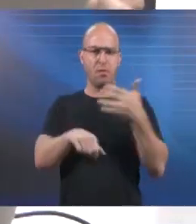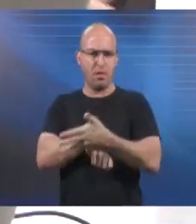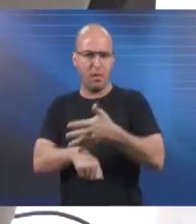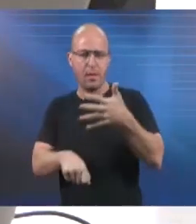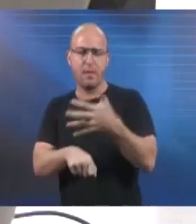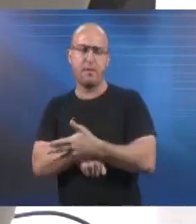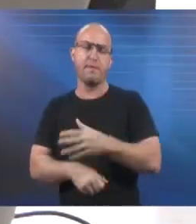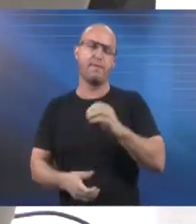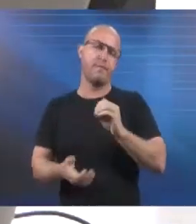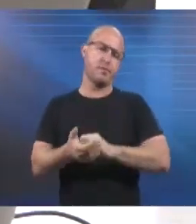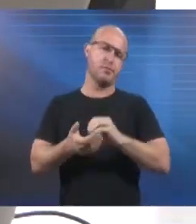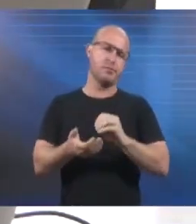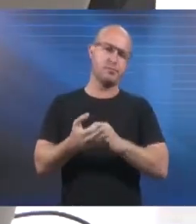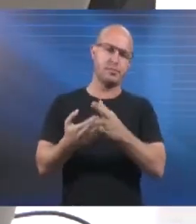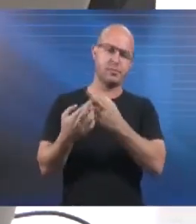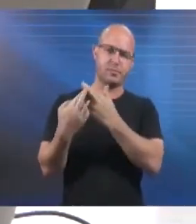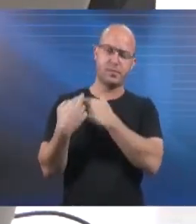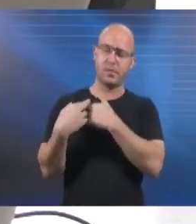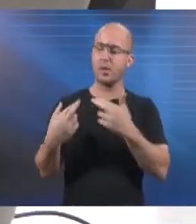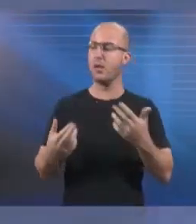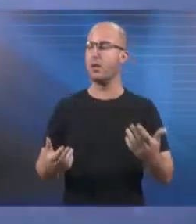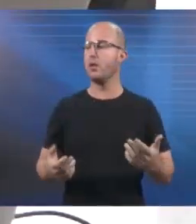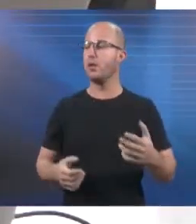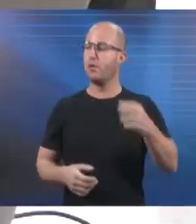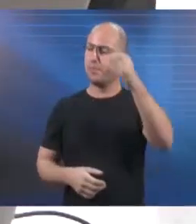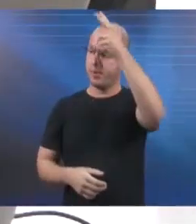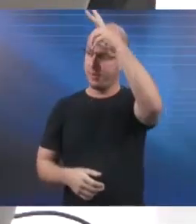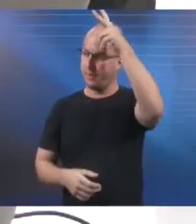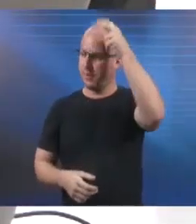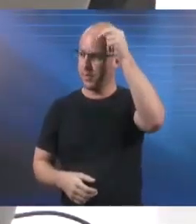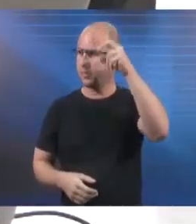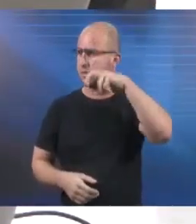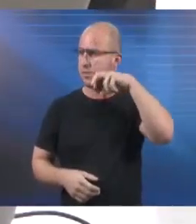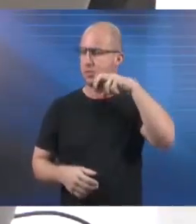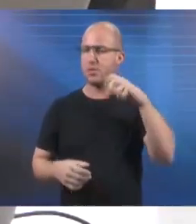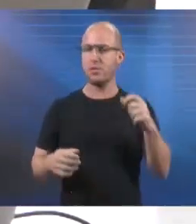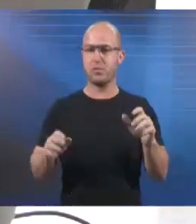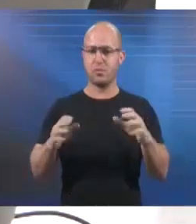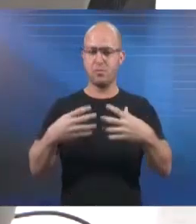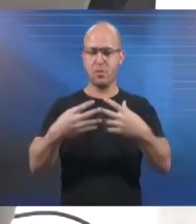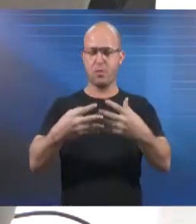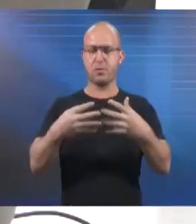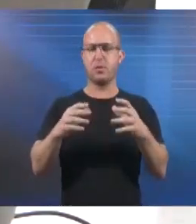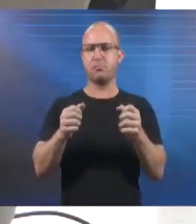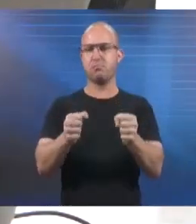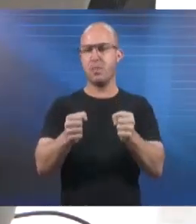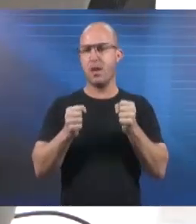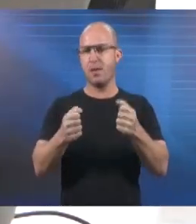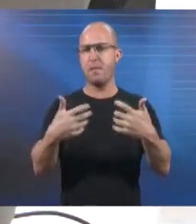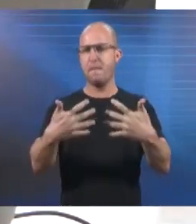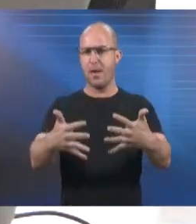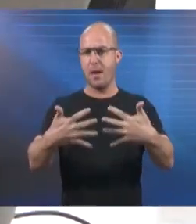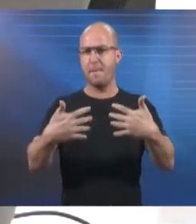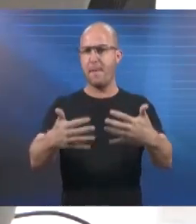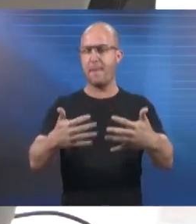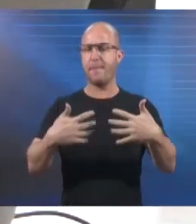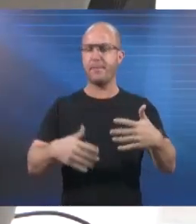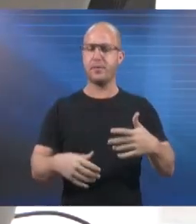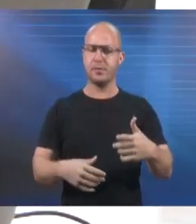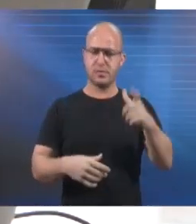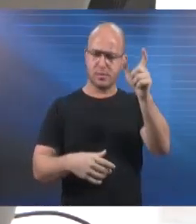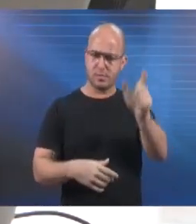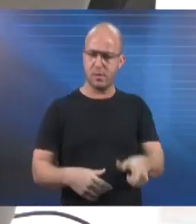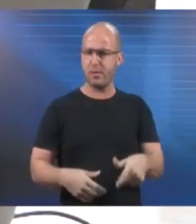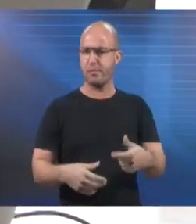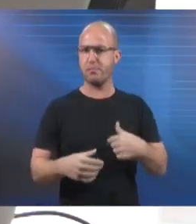responsáveis pois bem o prefeito de Natal balançando o portão isso é postura de prefeito